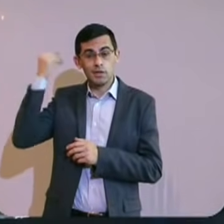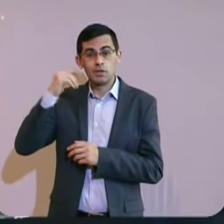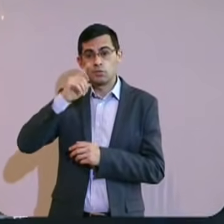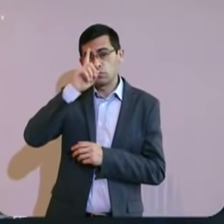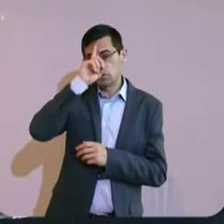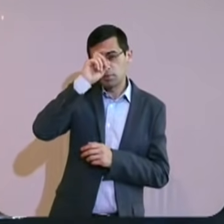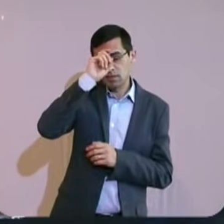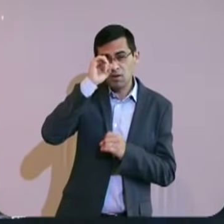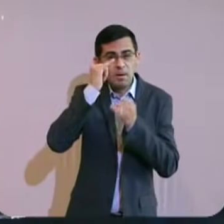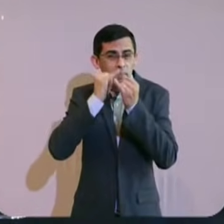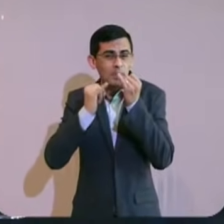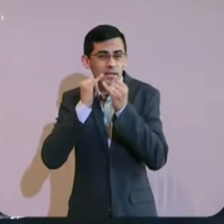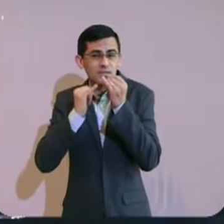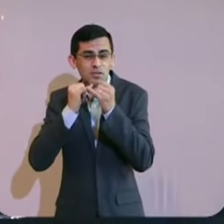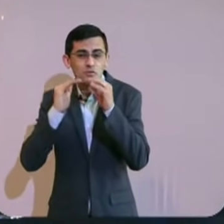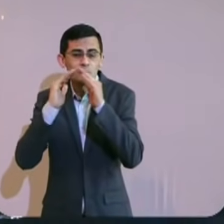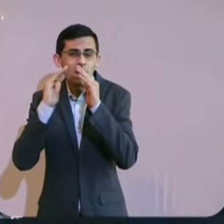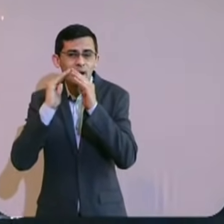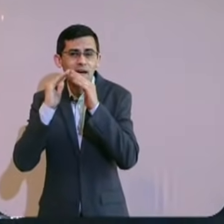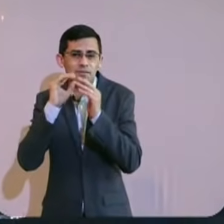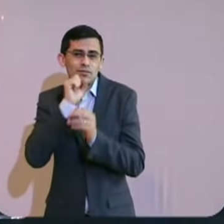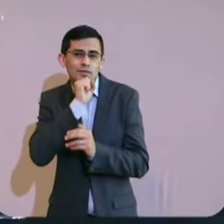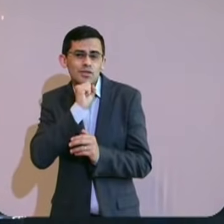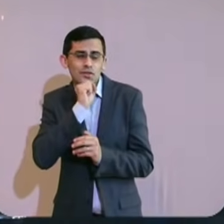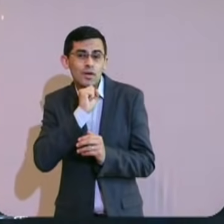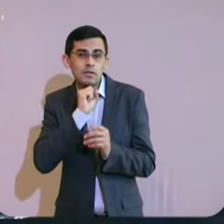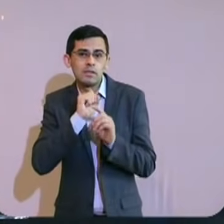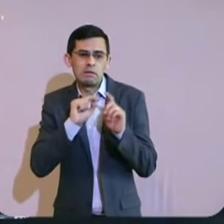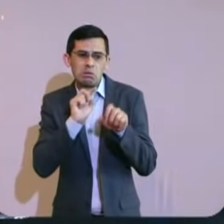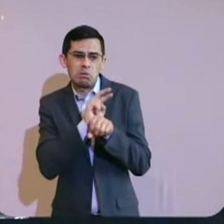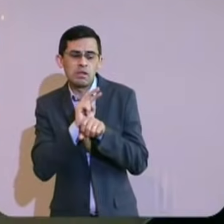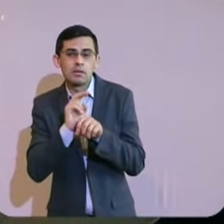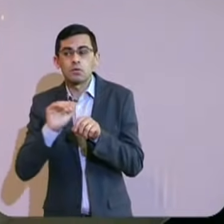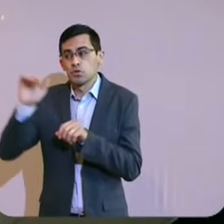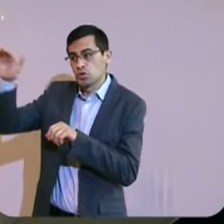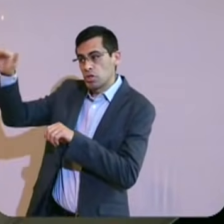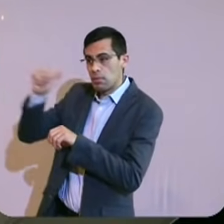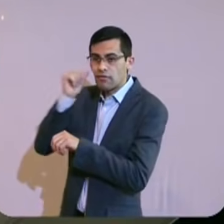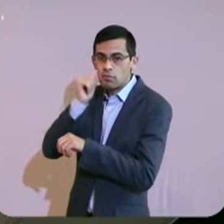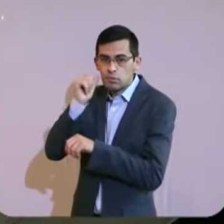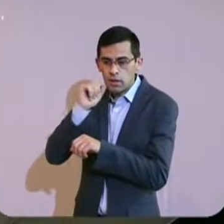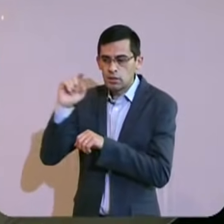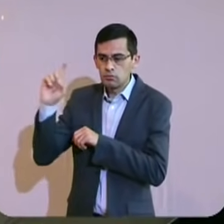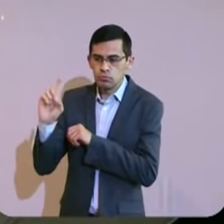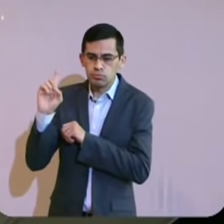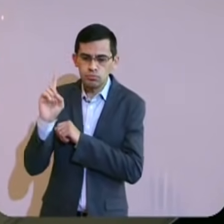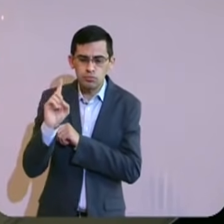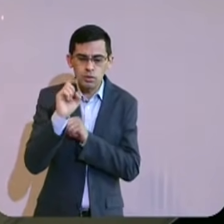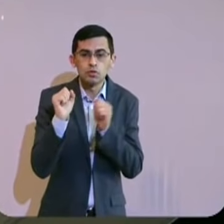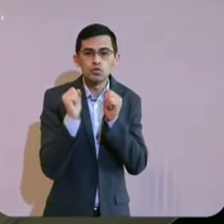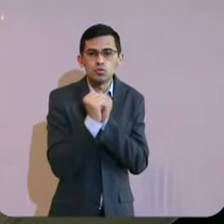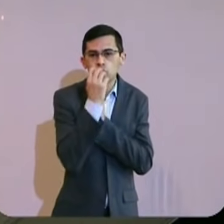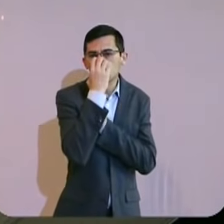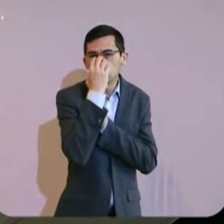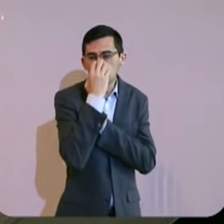um asilo para doentes, não tinha quem tratasse. Então chamaram aquela freira. A freira veio com um